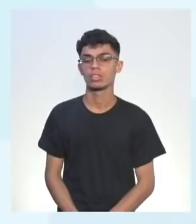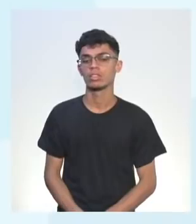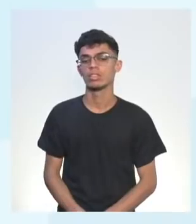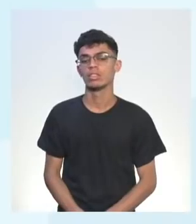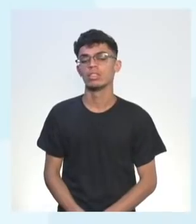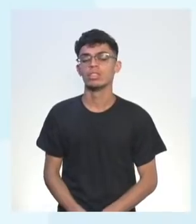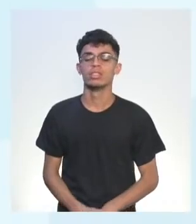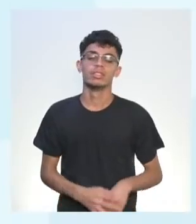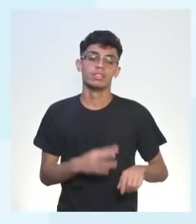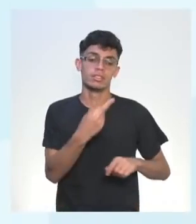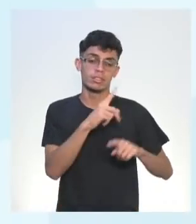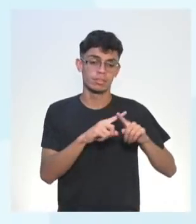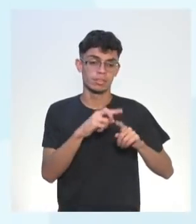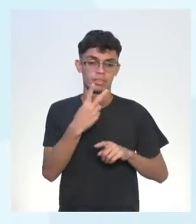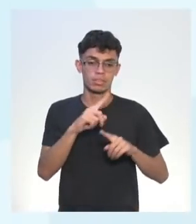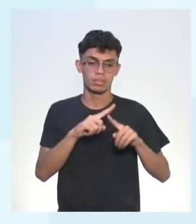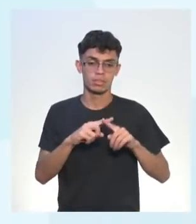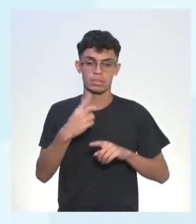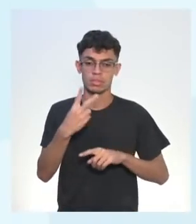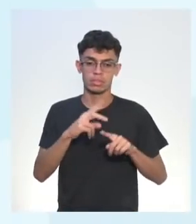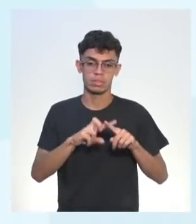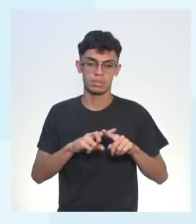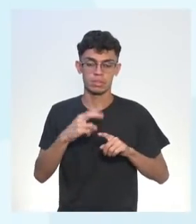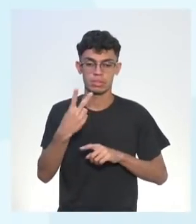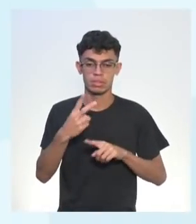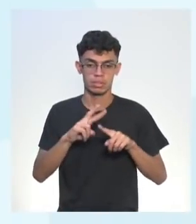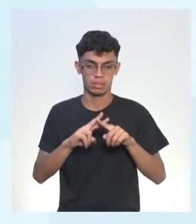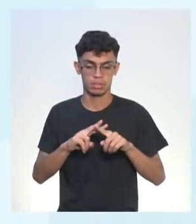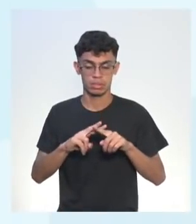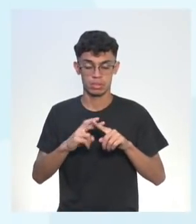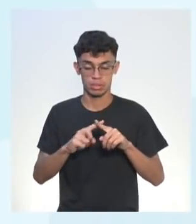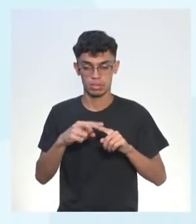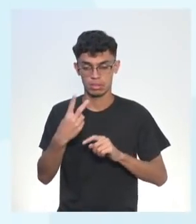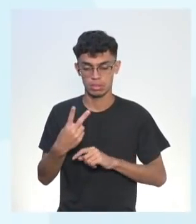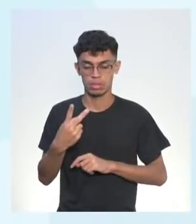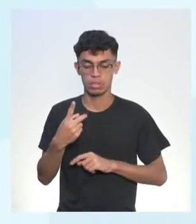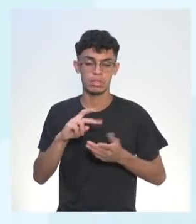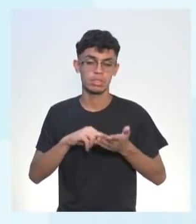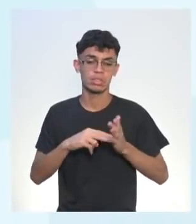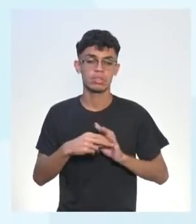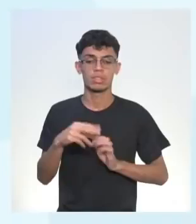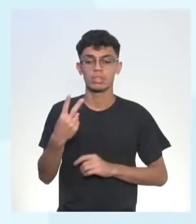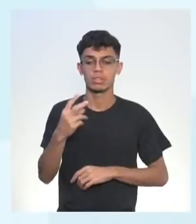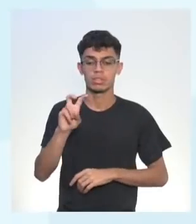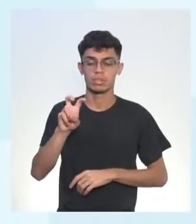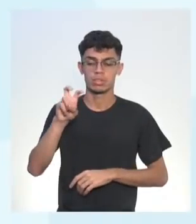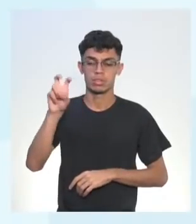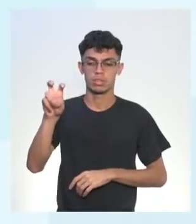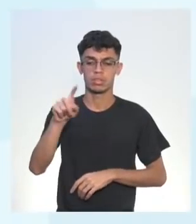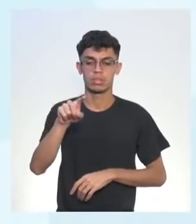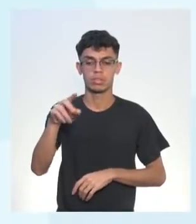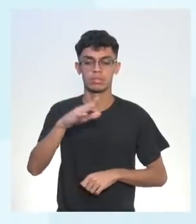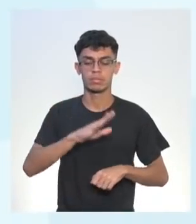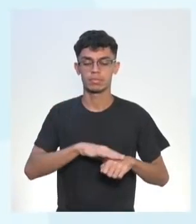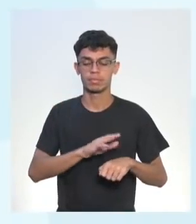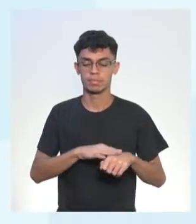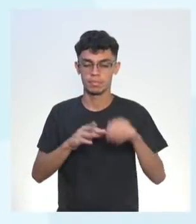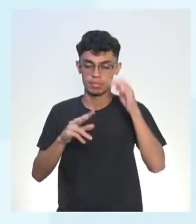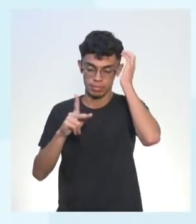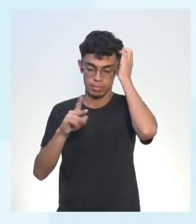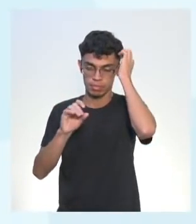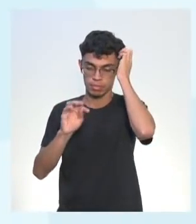vezes 2 vezes 2 vezes 2 é a mesma coisa que 2 elevado à quinta. Então, a gente conclui o seguinte, se você fizer as